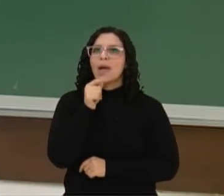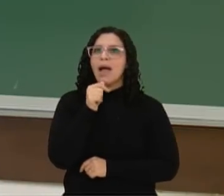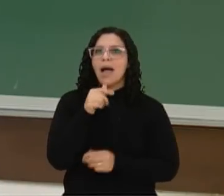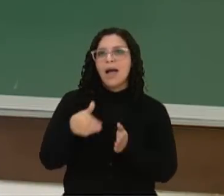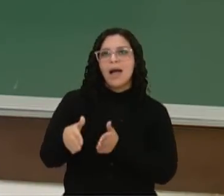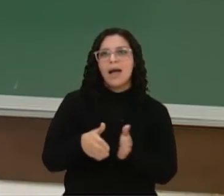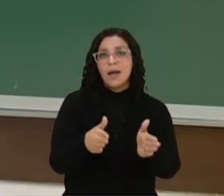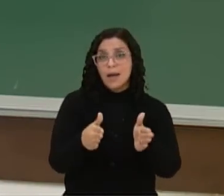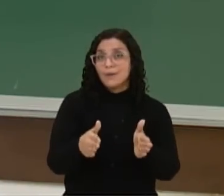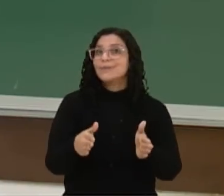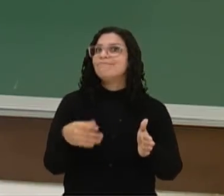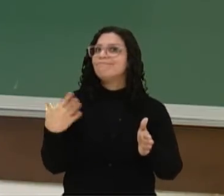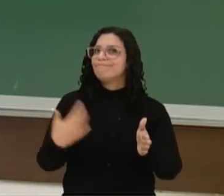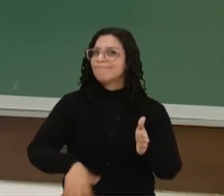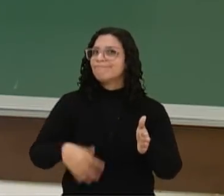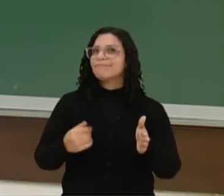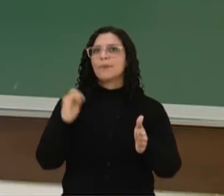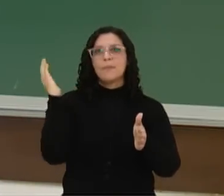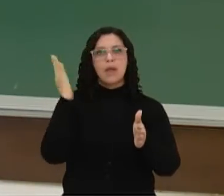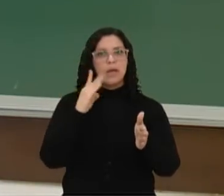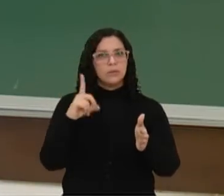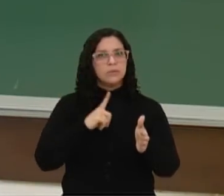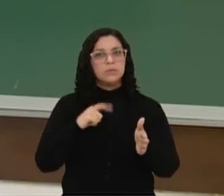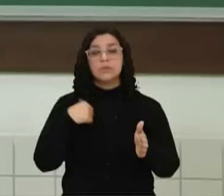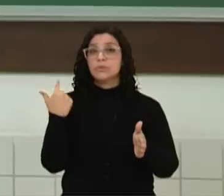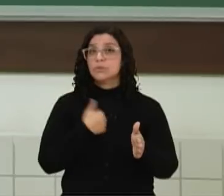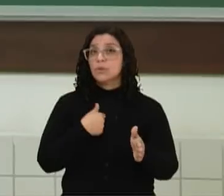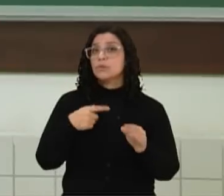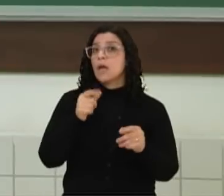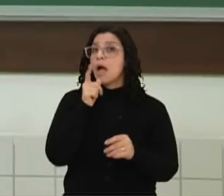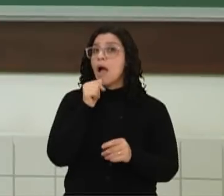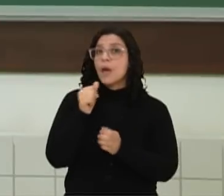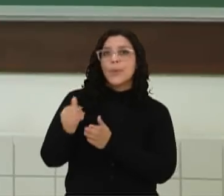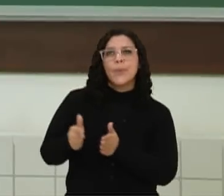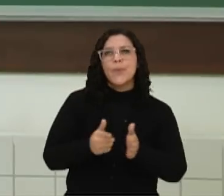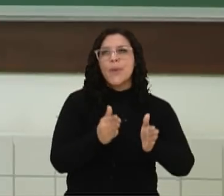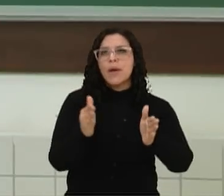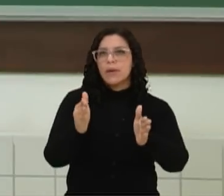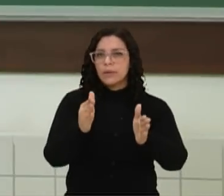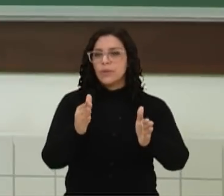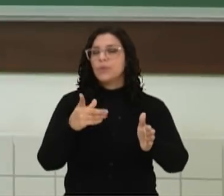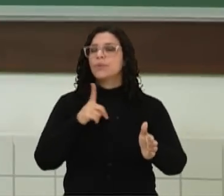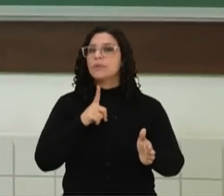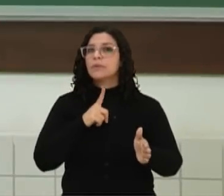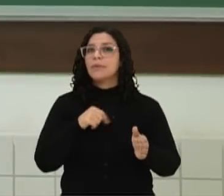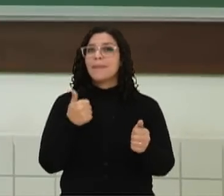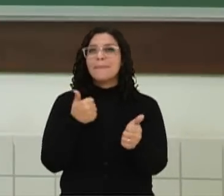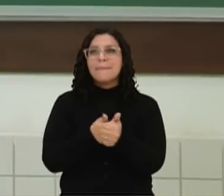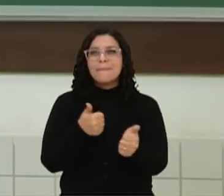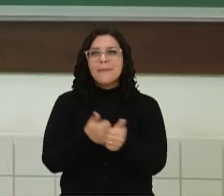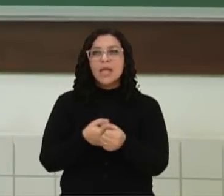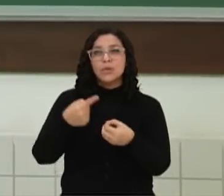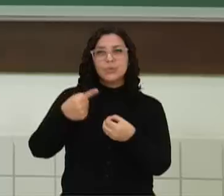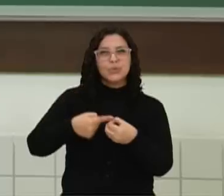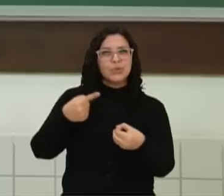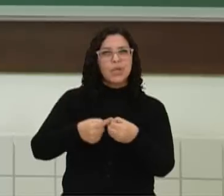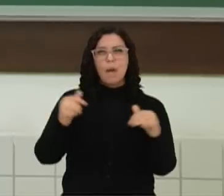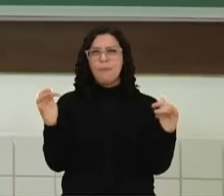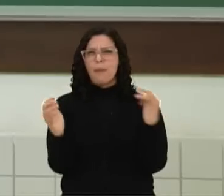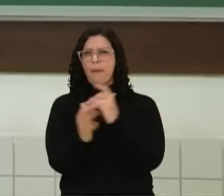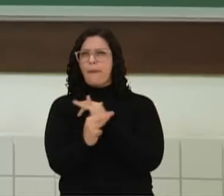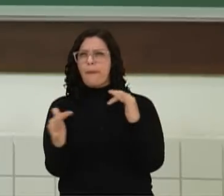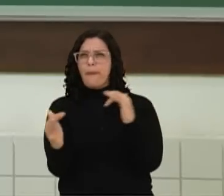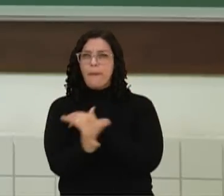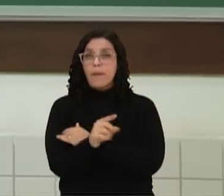da poluição dos rios brasileiros. Os rios que ficam ou que cortam grandes cidades, grandes centros